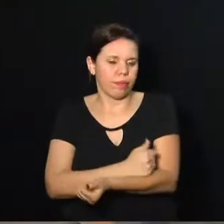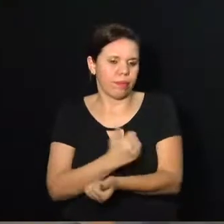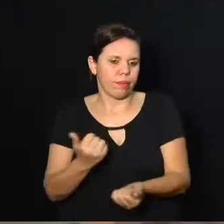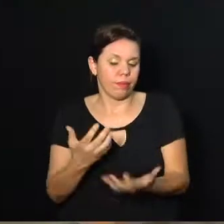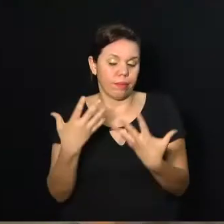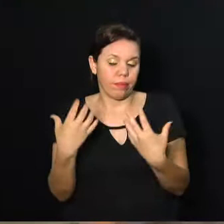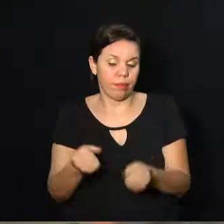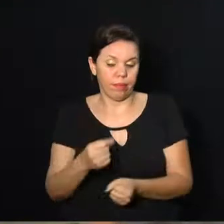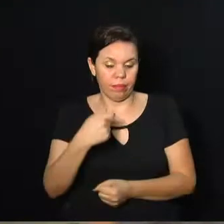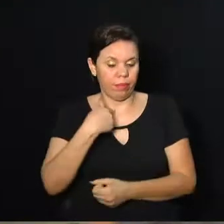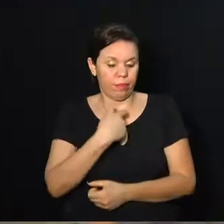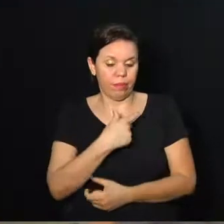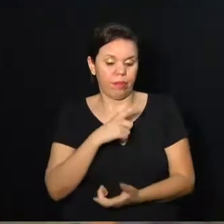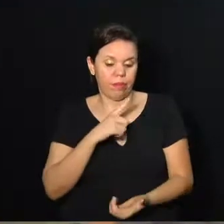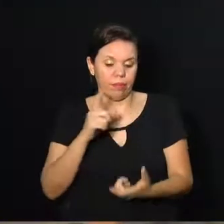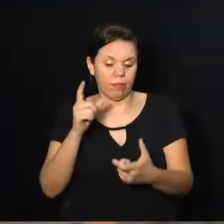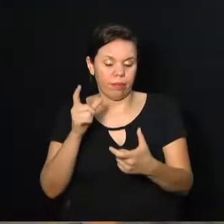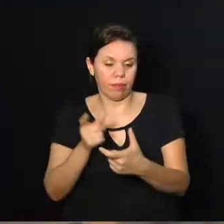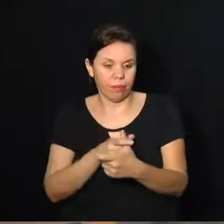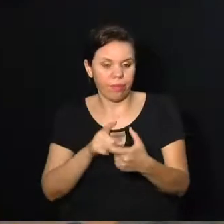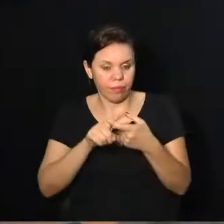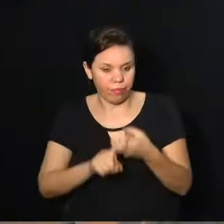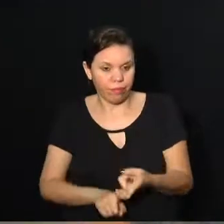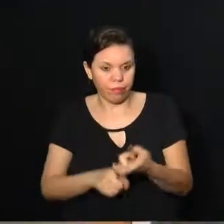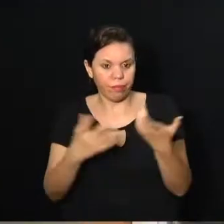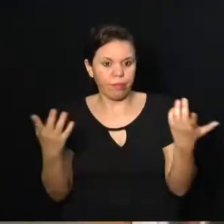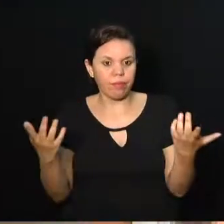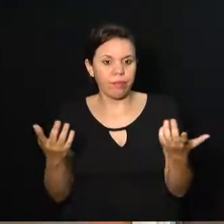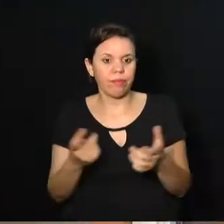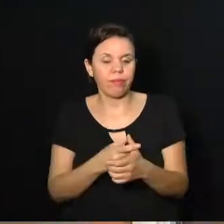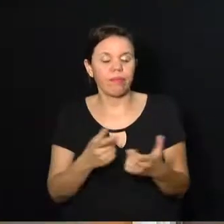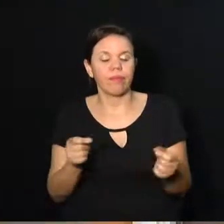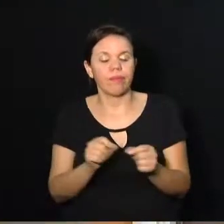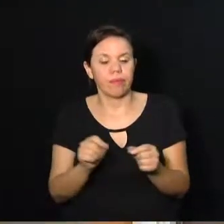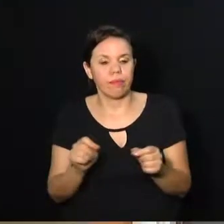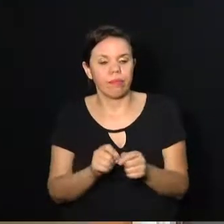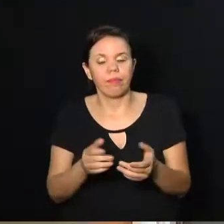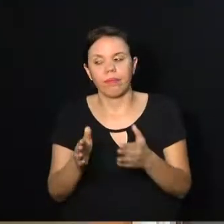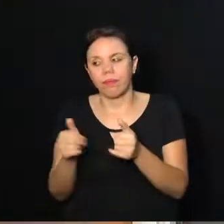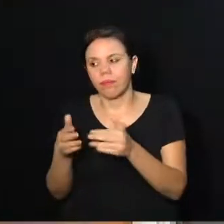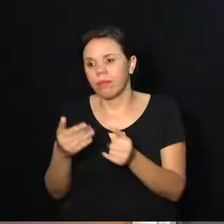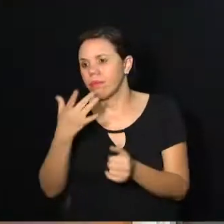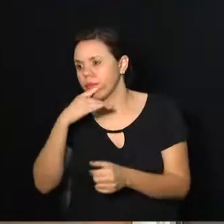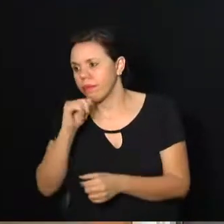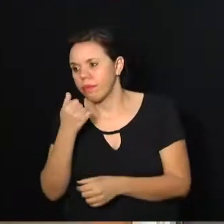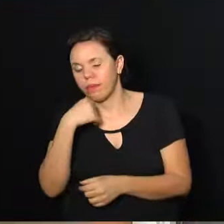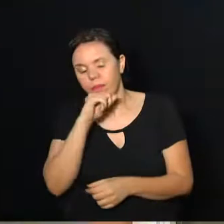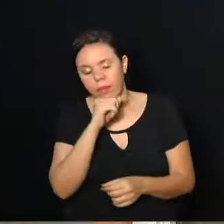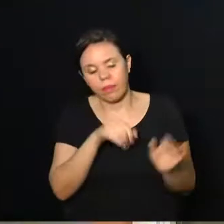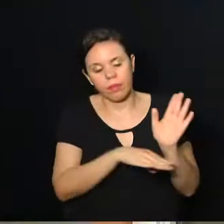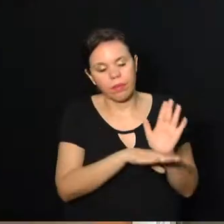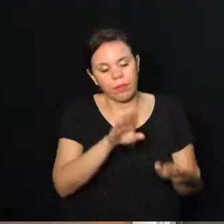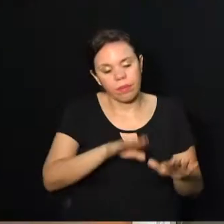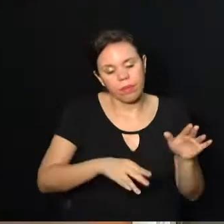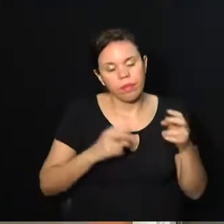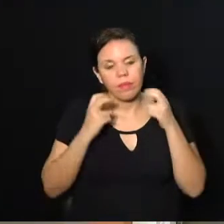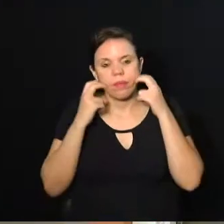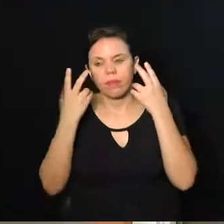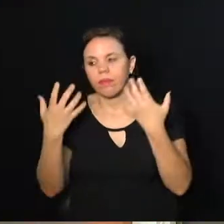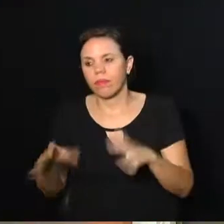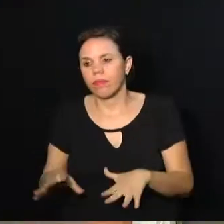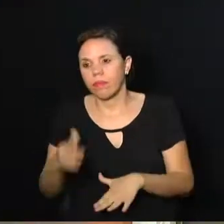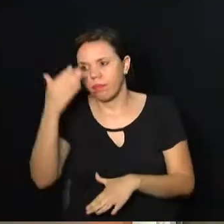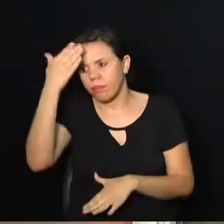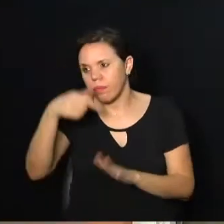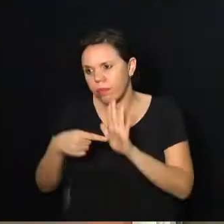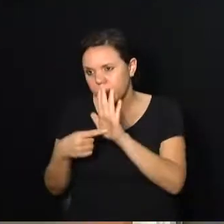assumir a sua impotência. Hoje é muito mais fácil pedir para o pai, pedir ajuda para a mãe, a pessoa tem vergonha, a pessoa não quer se revelar,